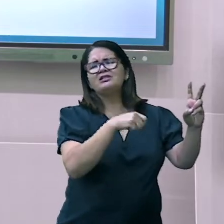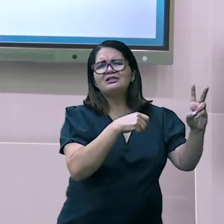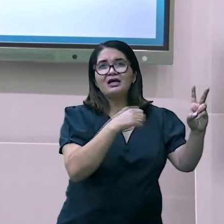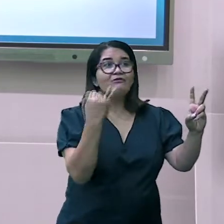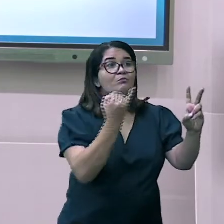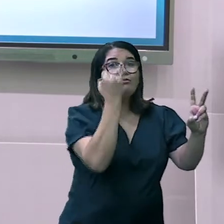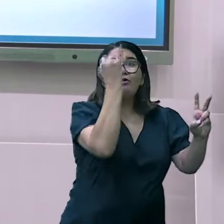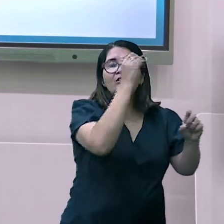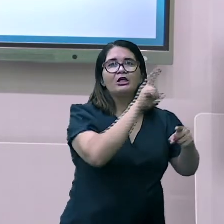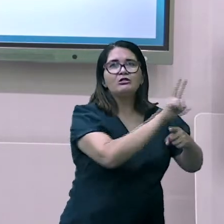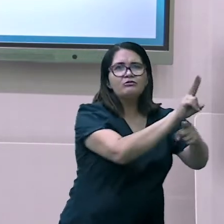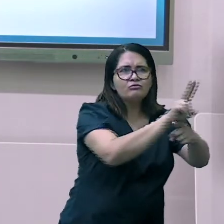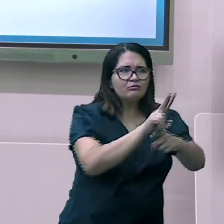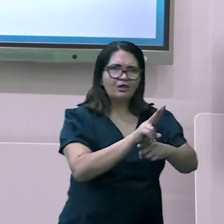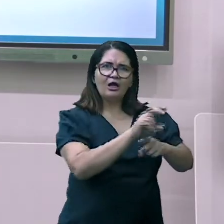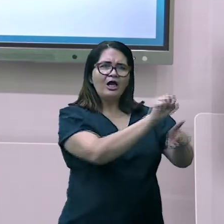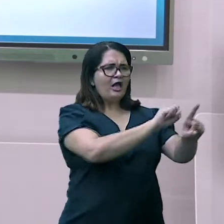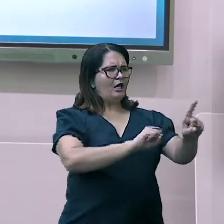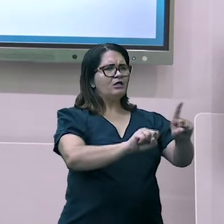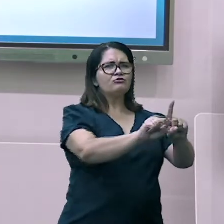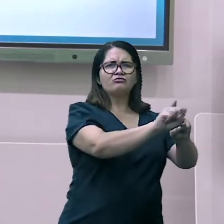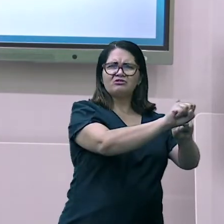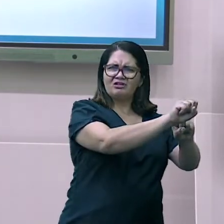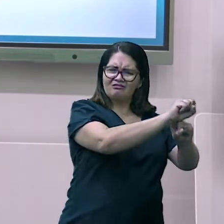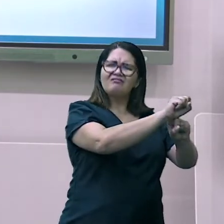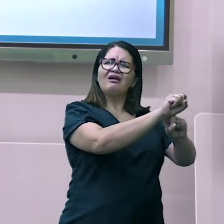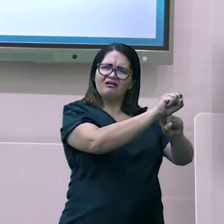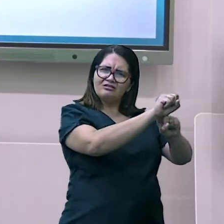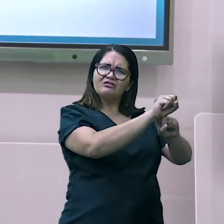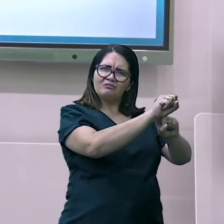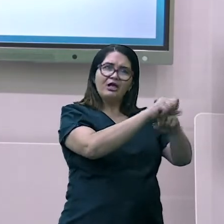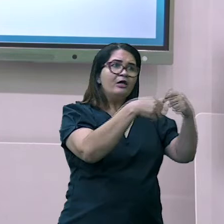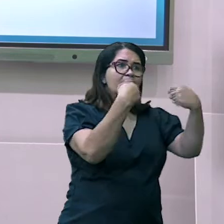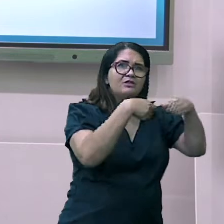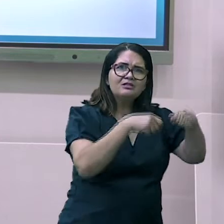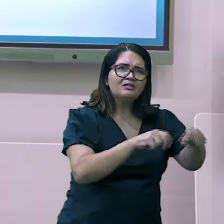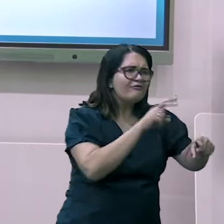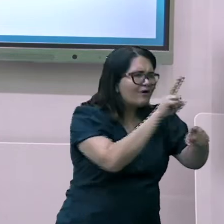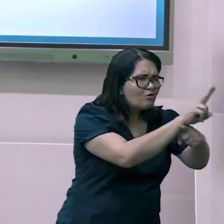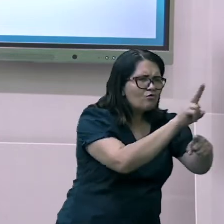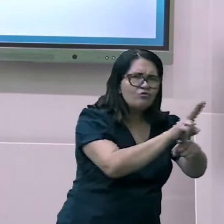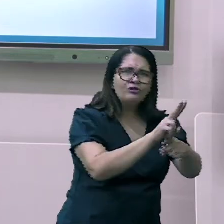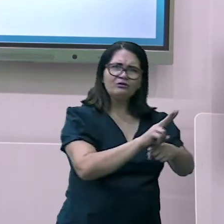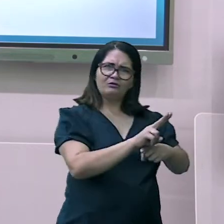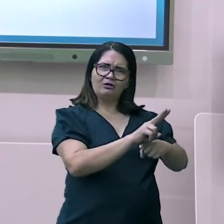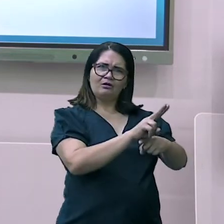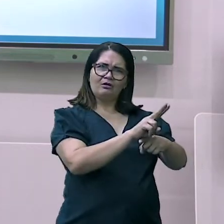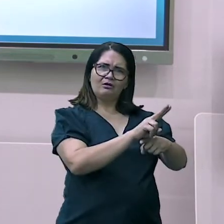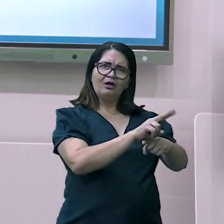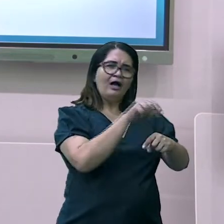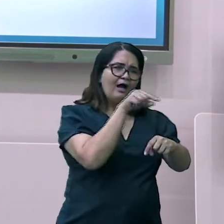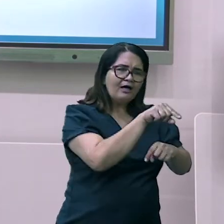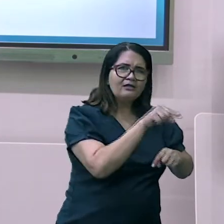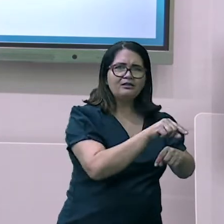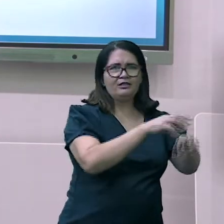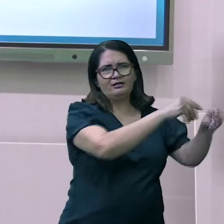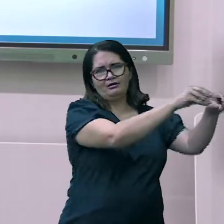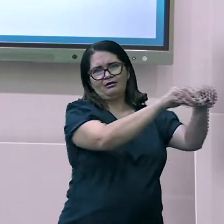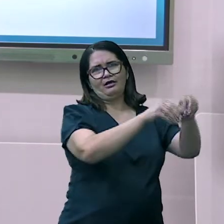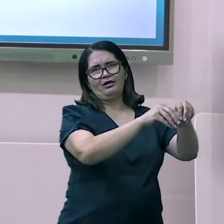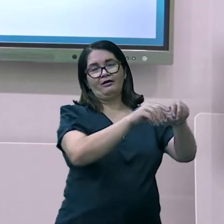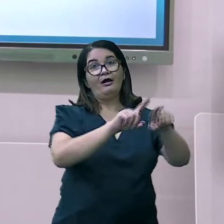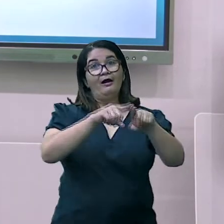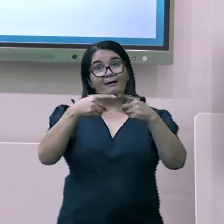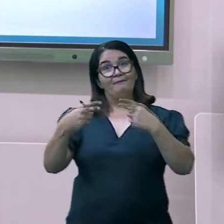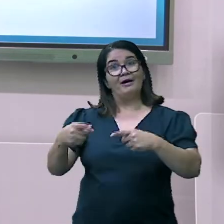de convívio social, de cultura, enquanto para os colonizadores, na época da